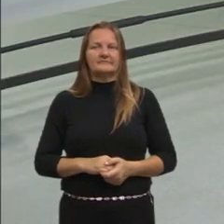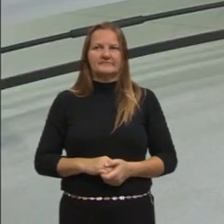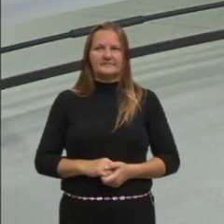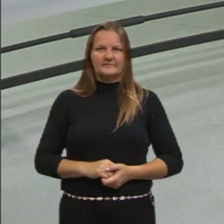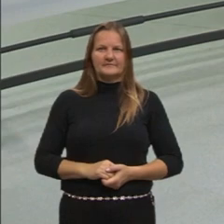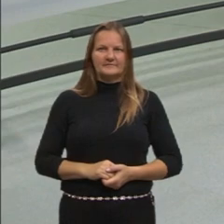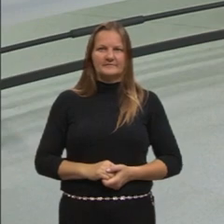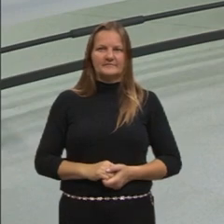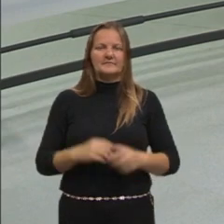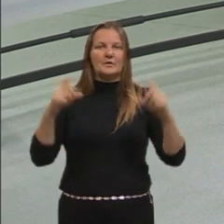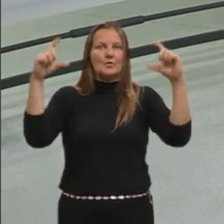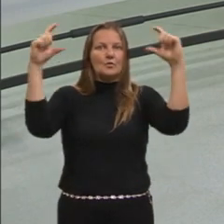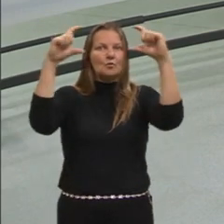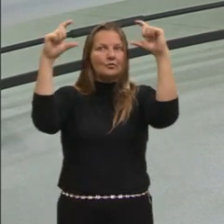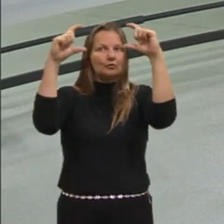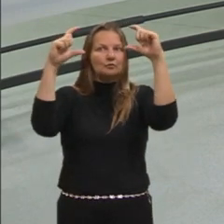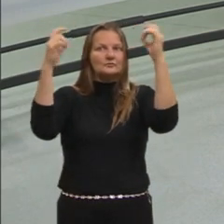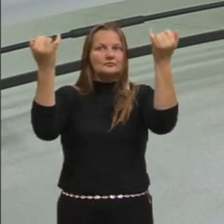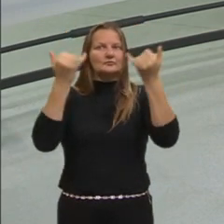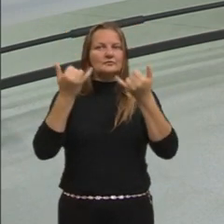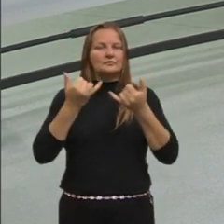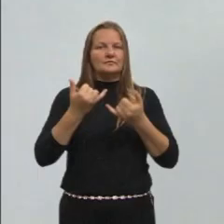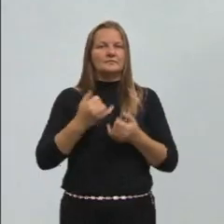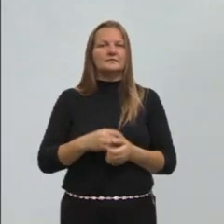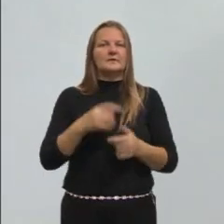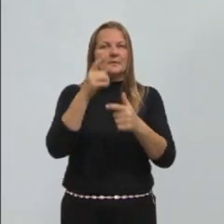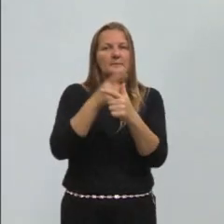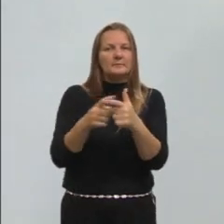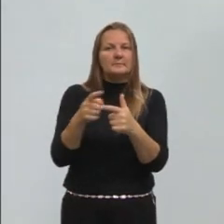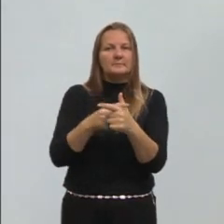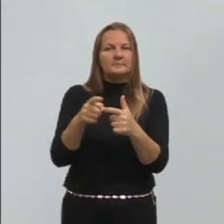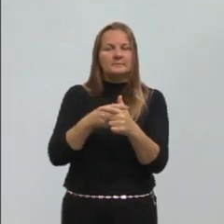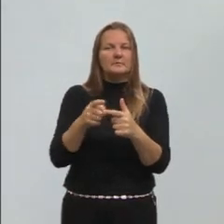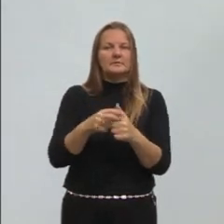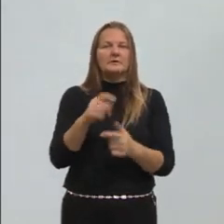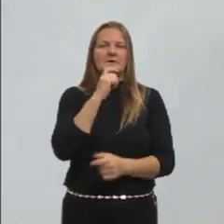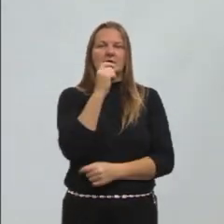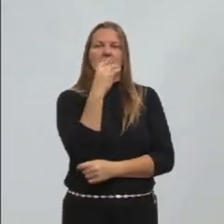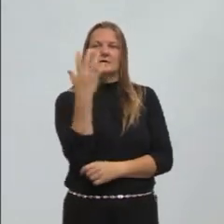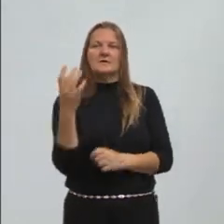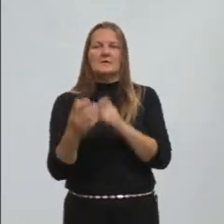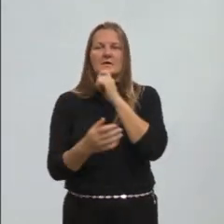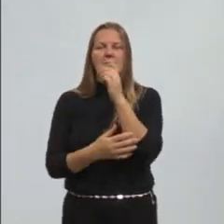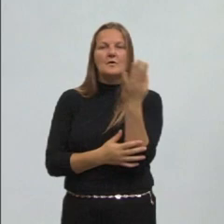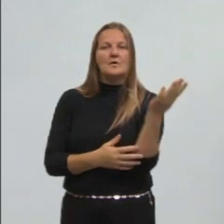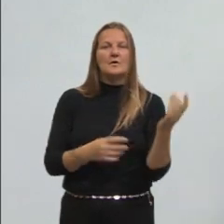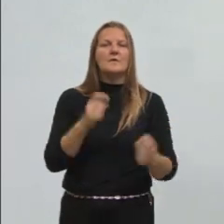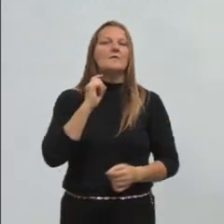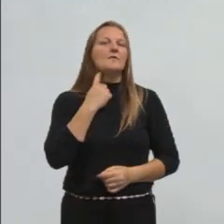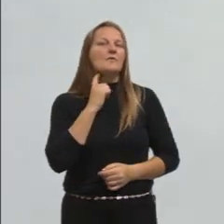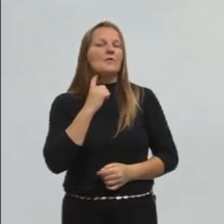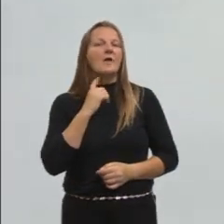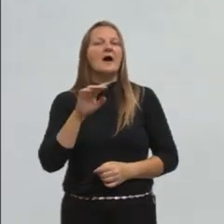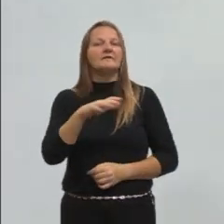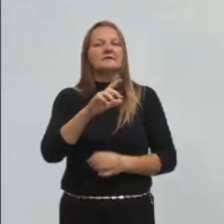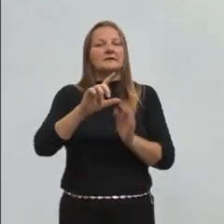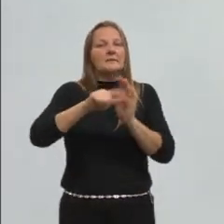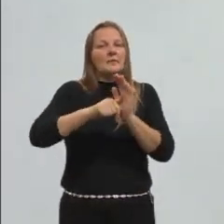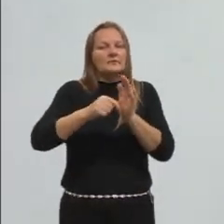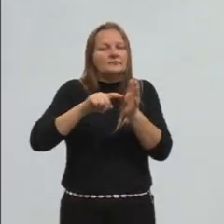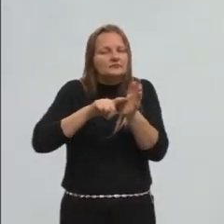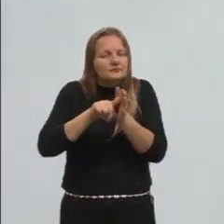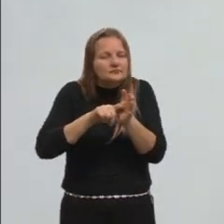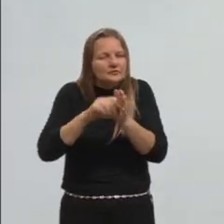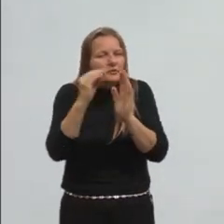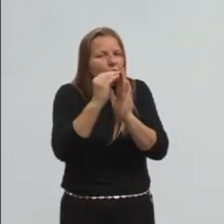o enunciado traz a problemática né ambiental na poluição tudo mais e aí depois sim entra